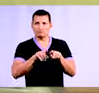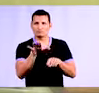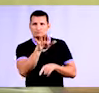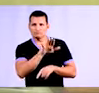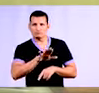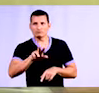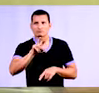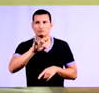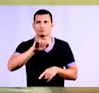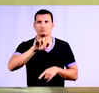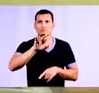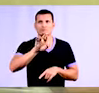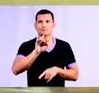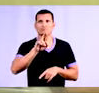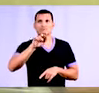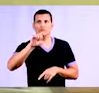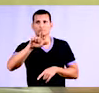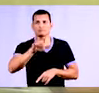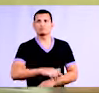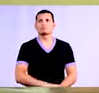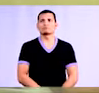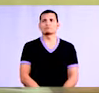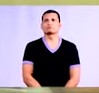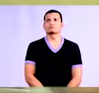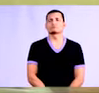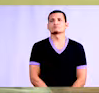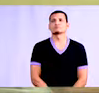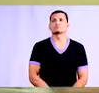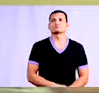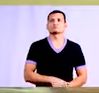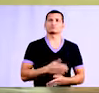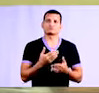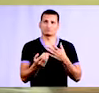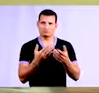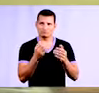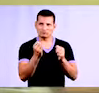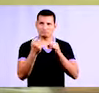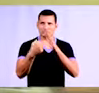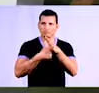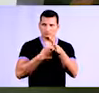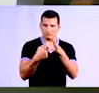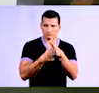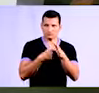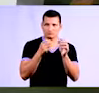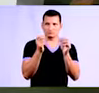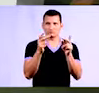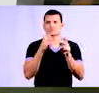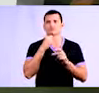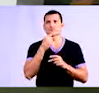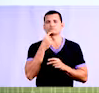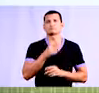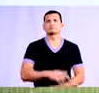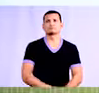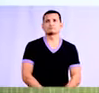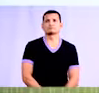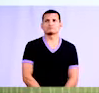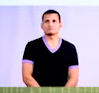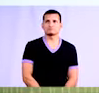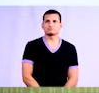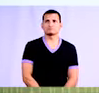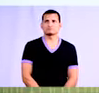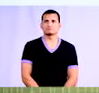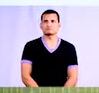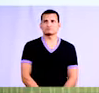atenção e não perca nenhum detalhe. Qualquer coisa, eu estou aqui no chat para lhe atender, ok, professora? Isso mesmo, professor, obrigada. Como o